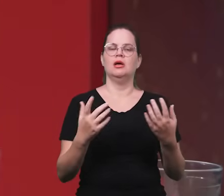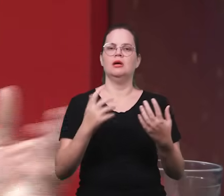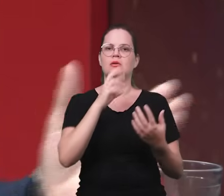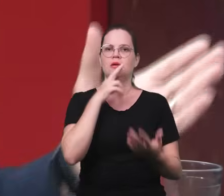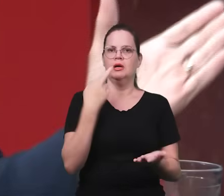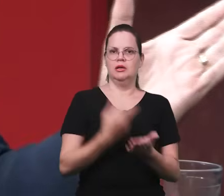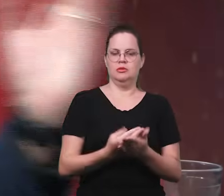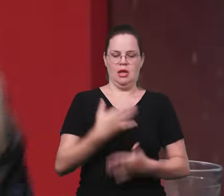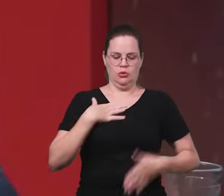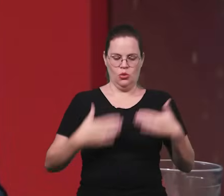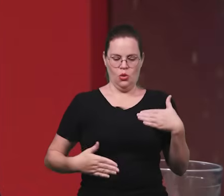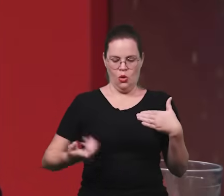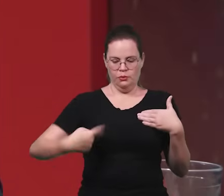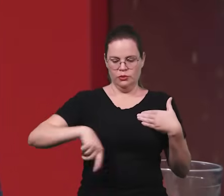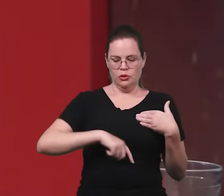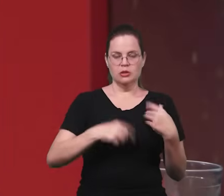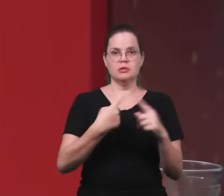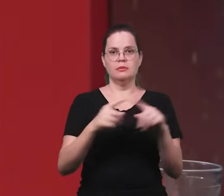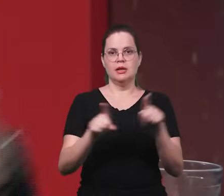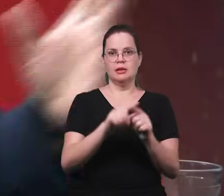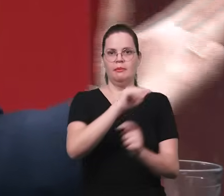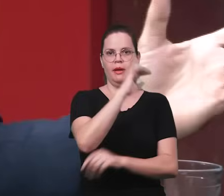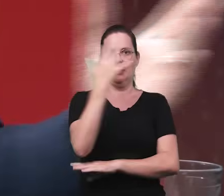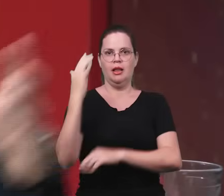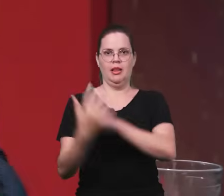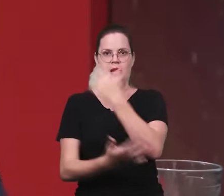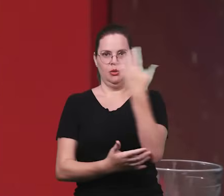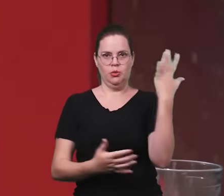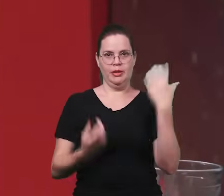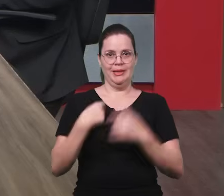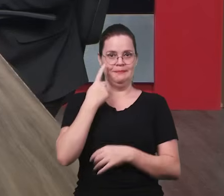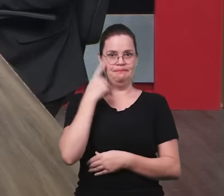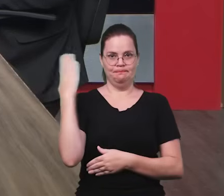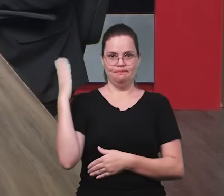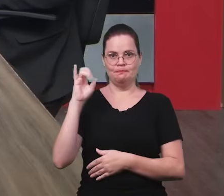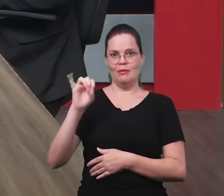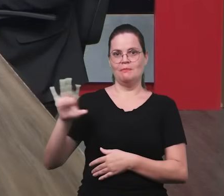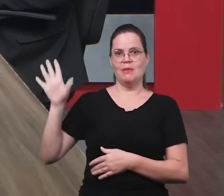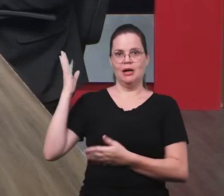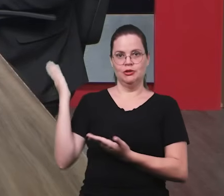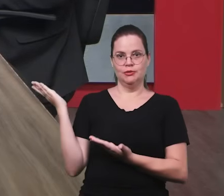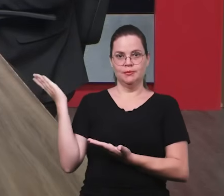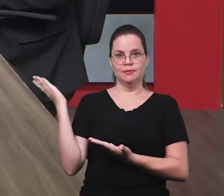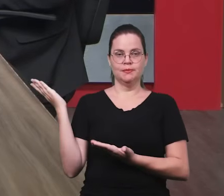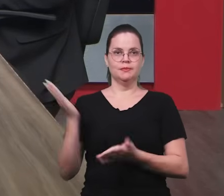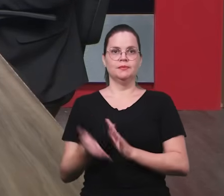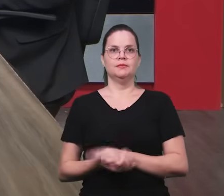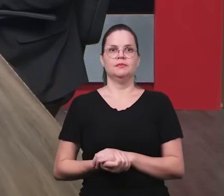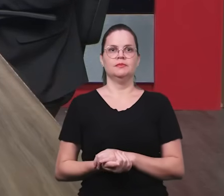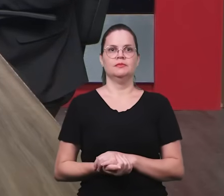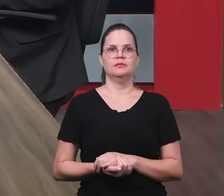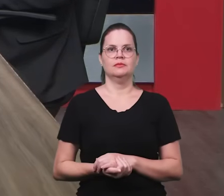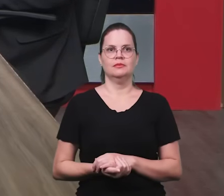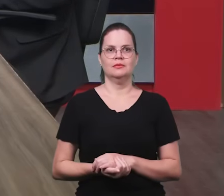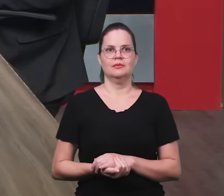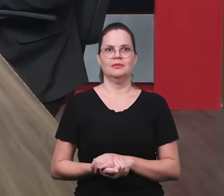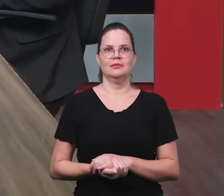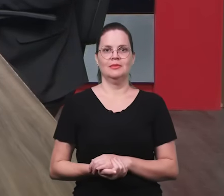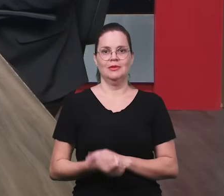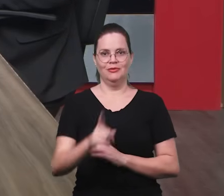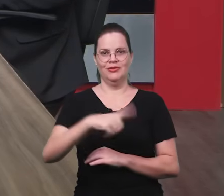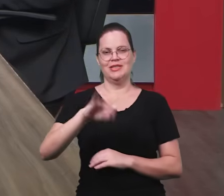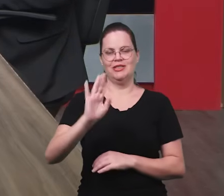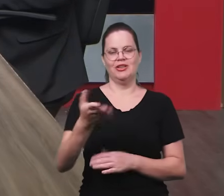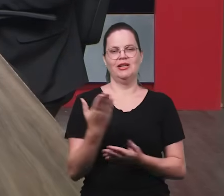da natureza. E nós vemos ali, aqui tem essa imagem aqui, e fazer até lembrar aqueles que